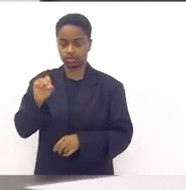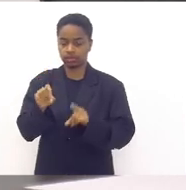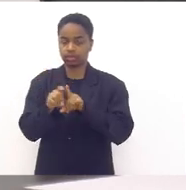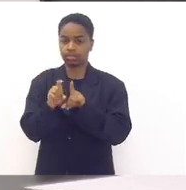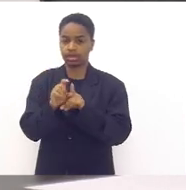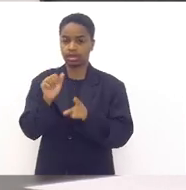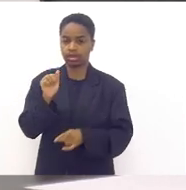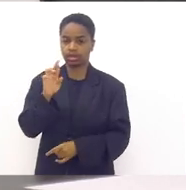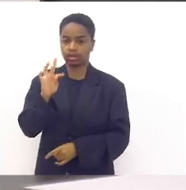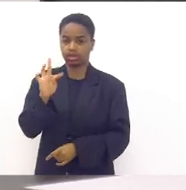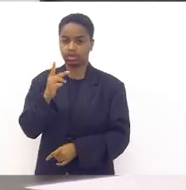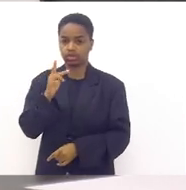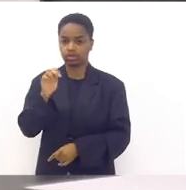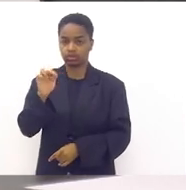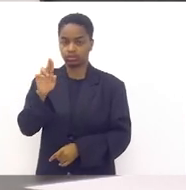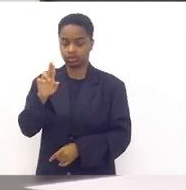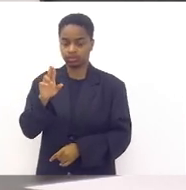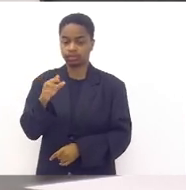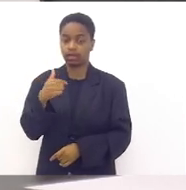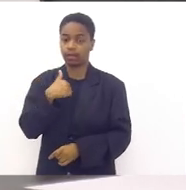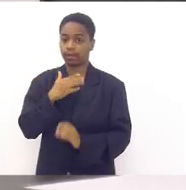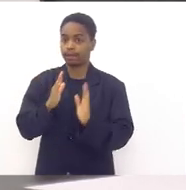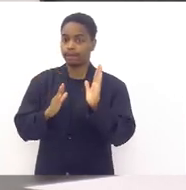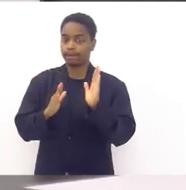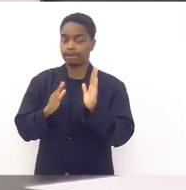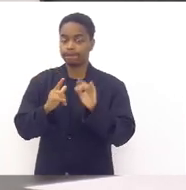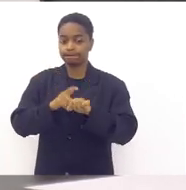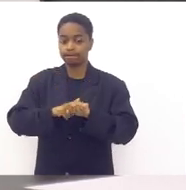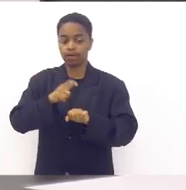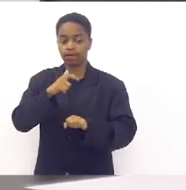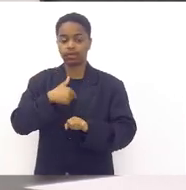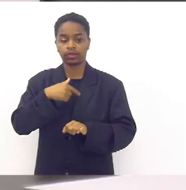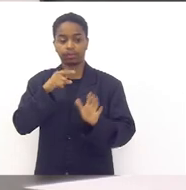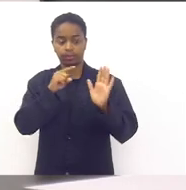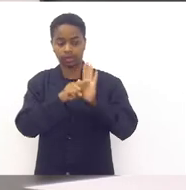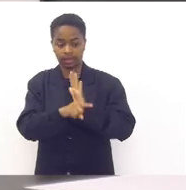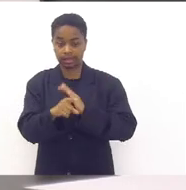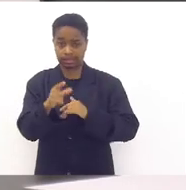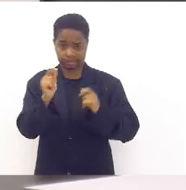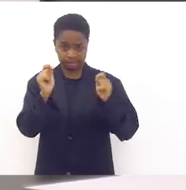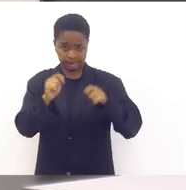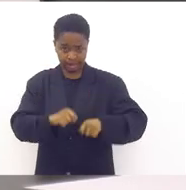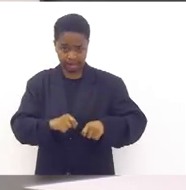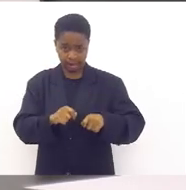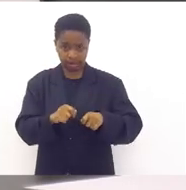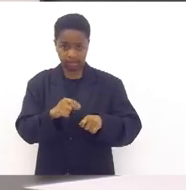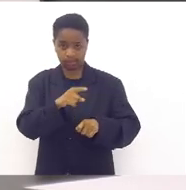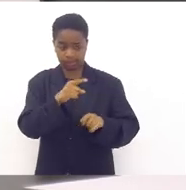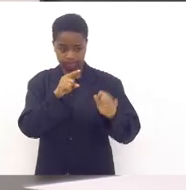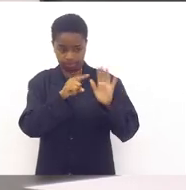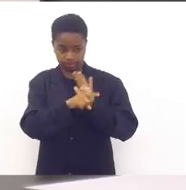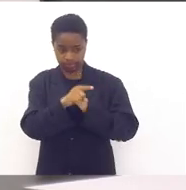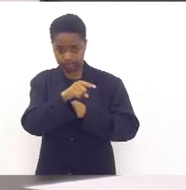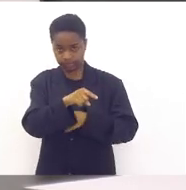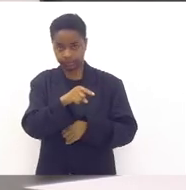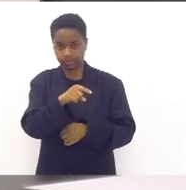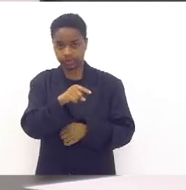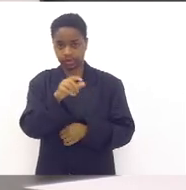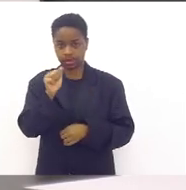Lira. E eu, naquele momento, abordei se haveria espaço político ao presidente Arthur Lira.